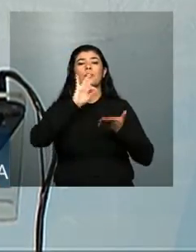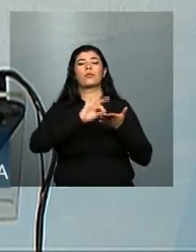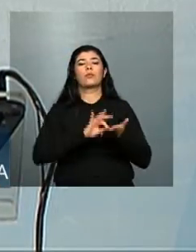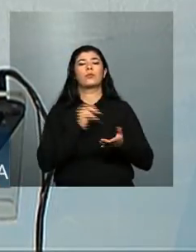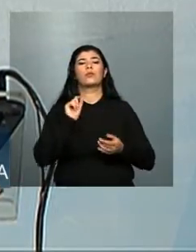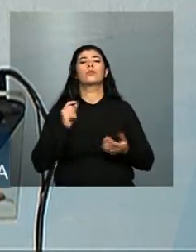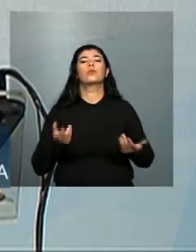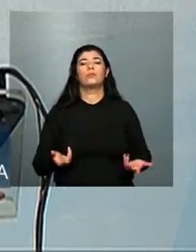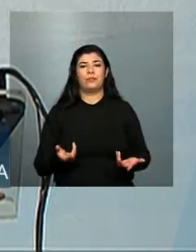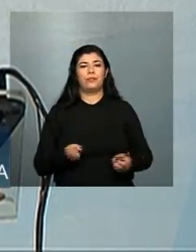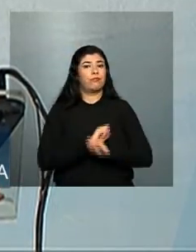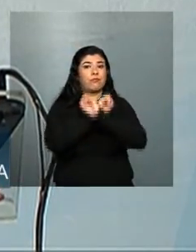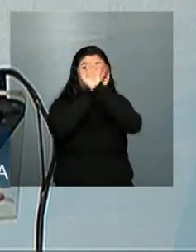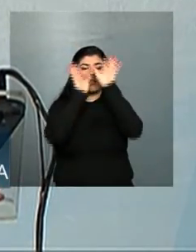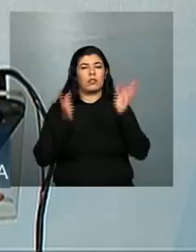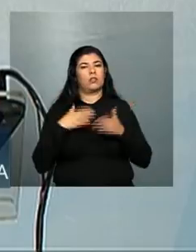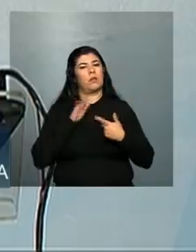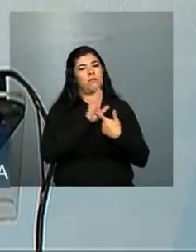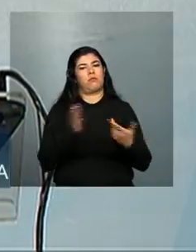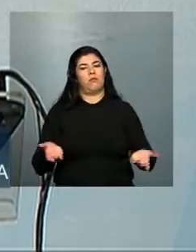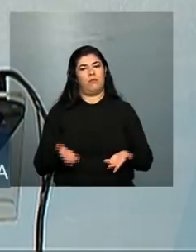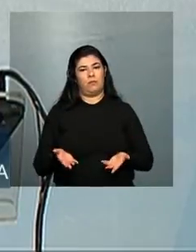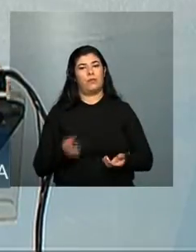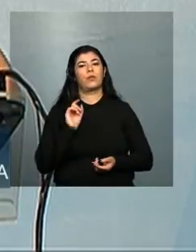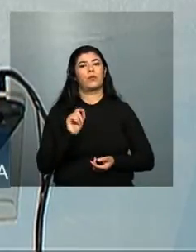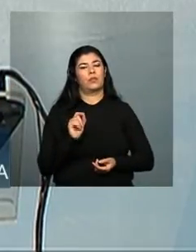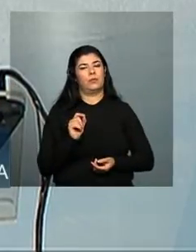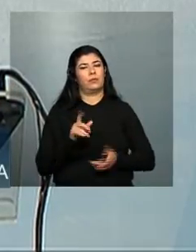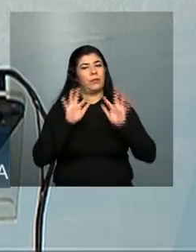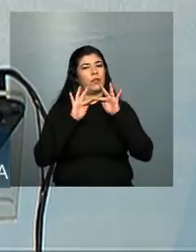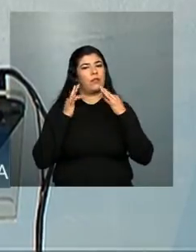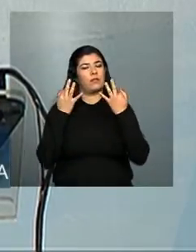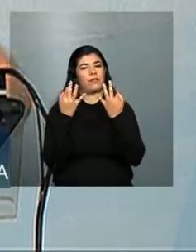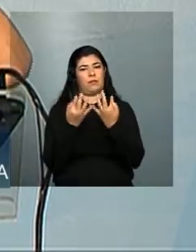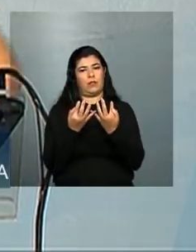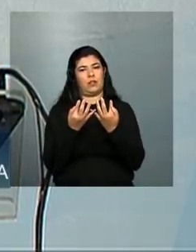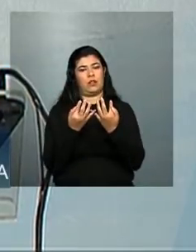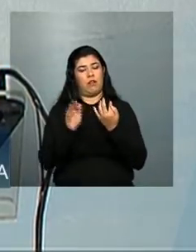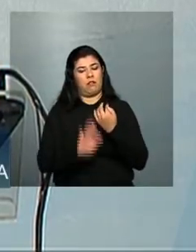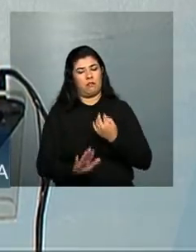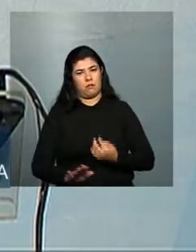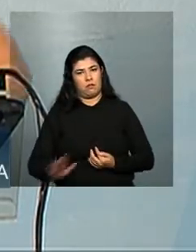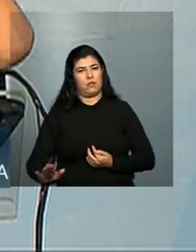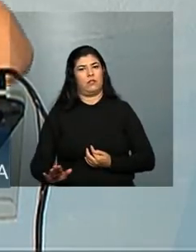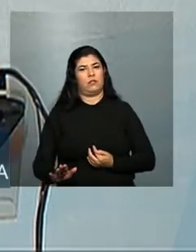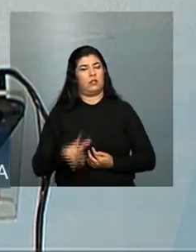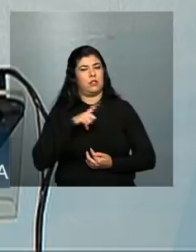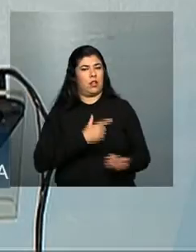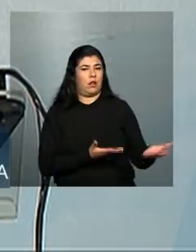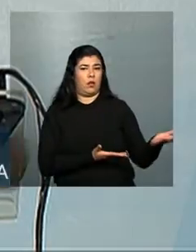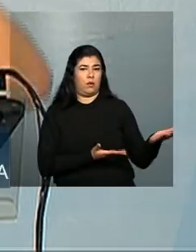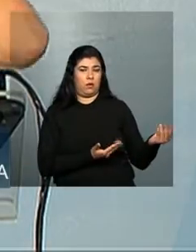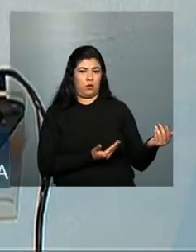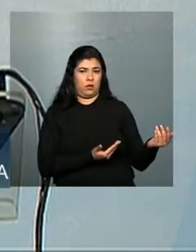Essa prioridade ficou clara aqui hoje. É família, é criança, é